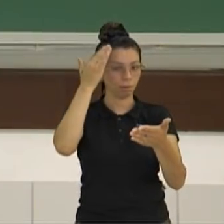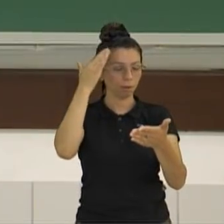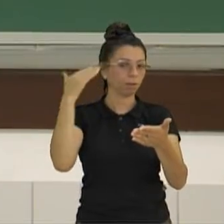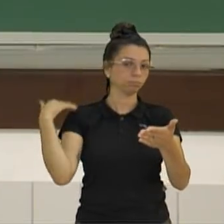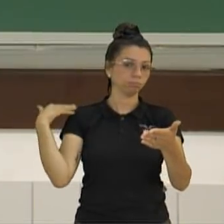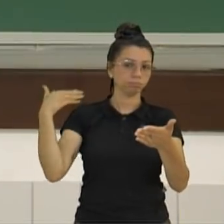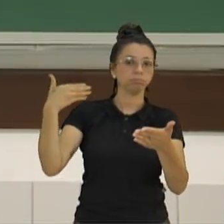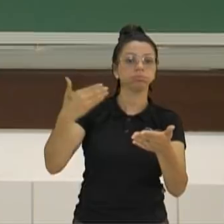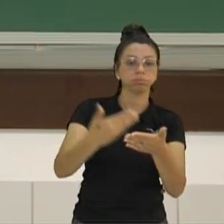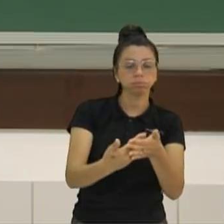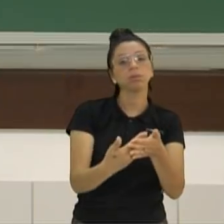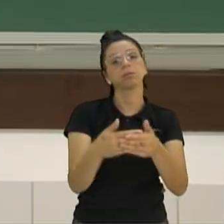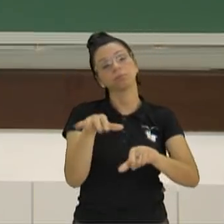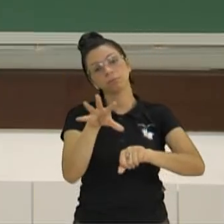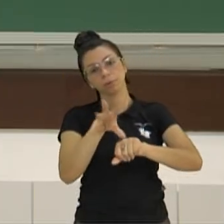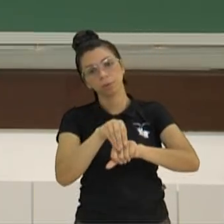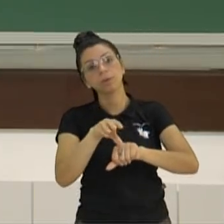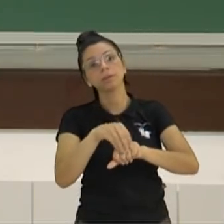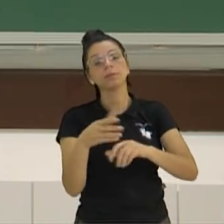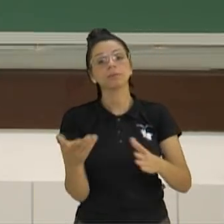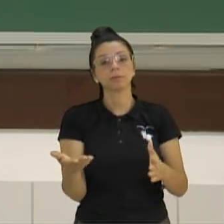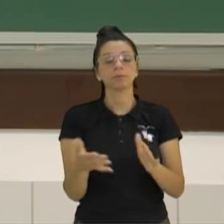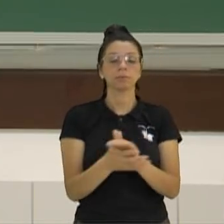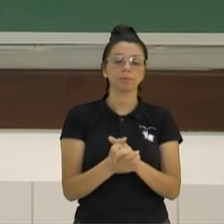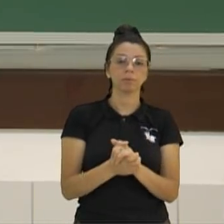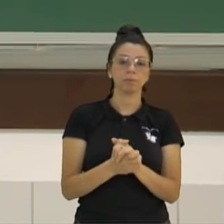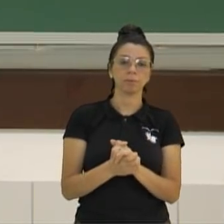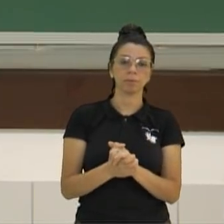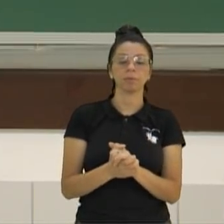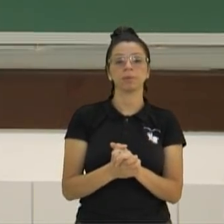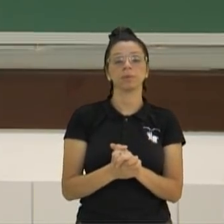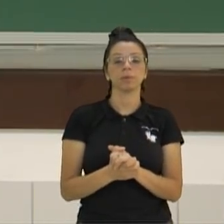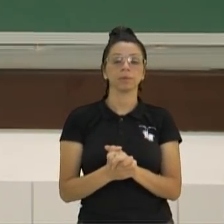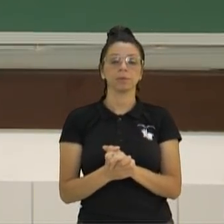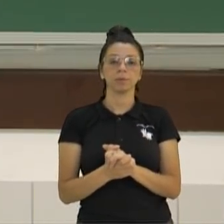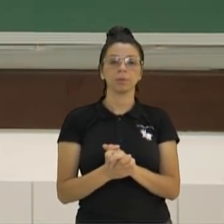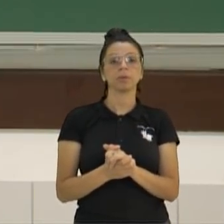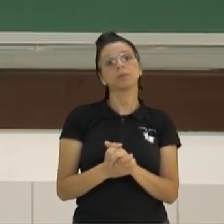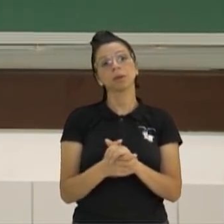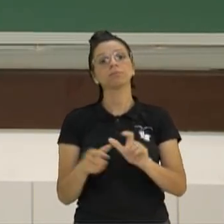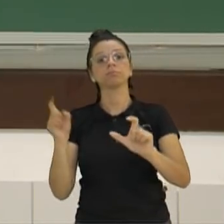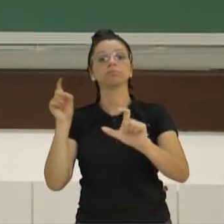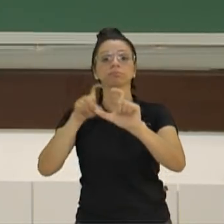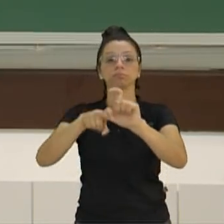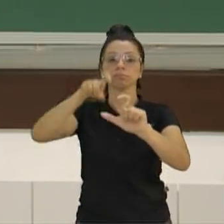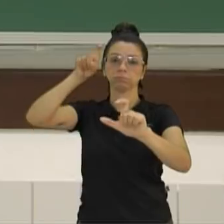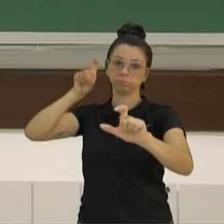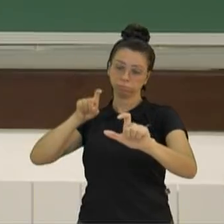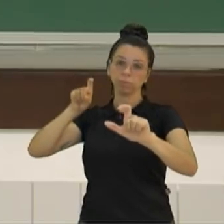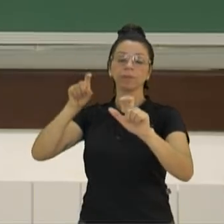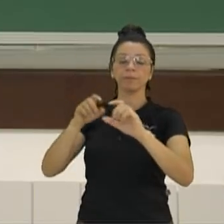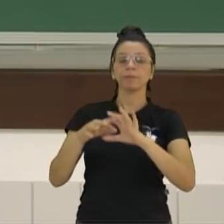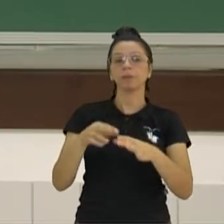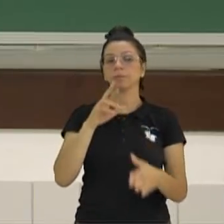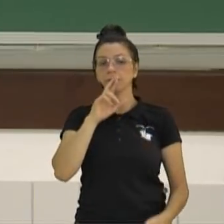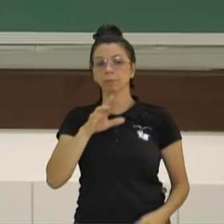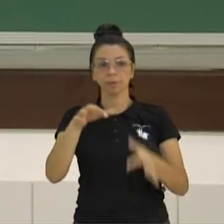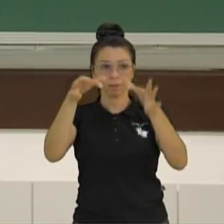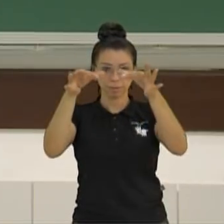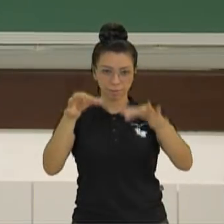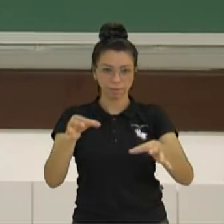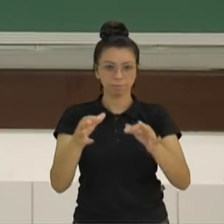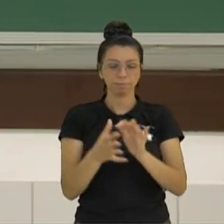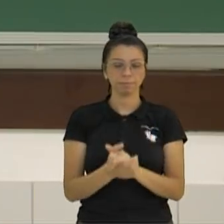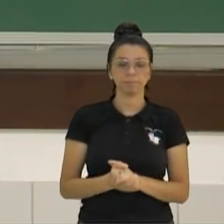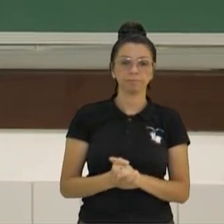têm conhecimento das conjunções coordenativas, então vocês vão aí acertar todas as questões.